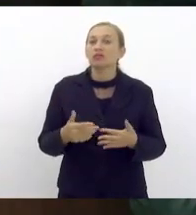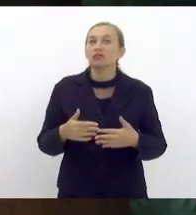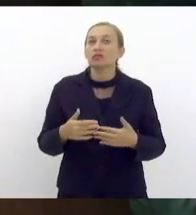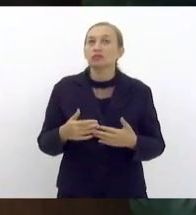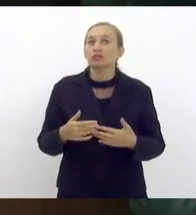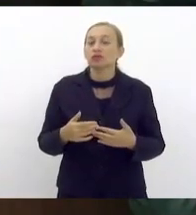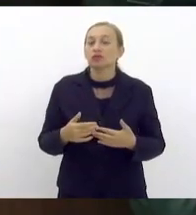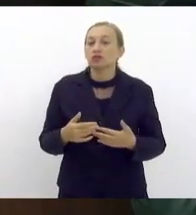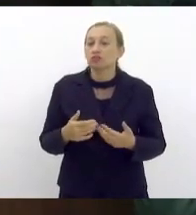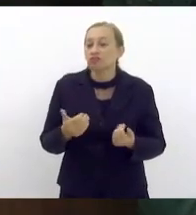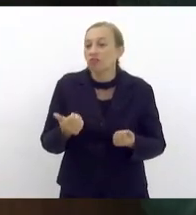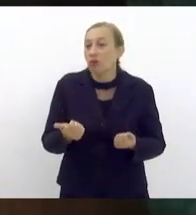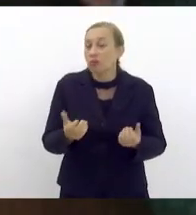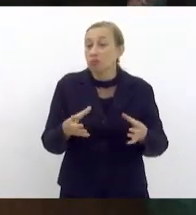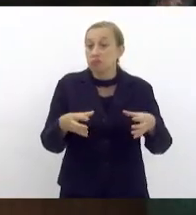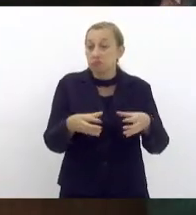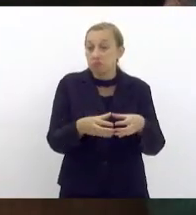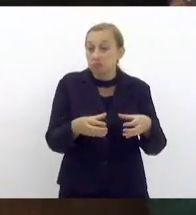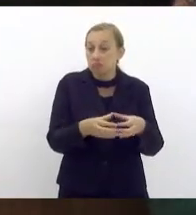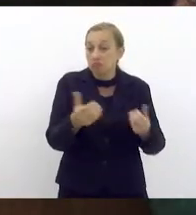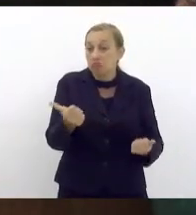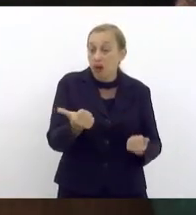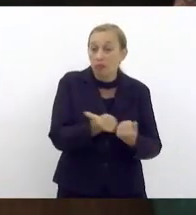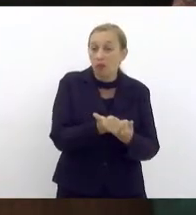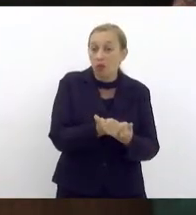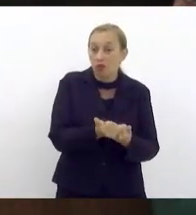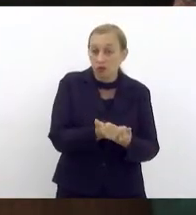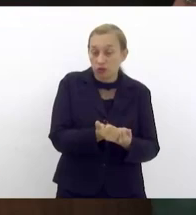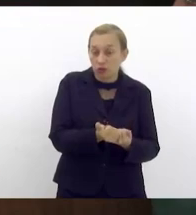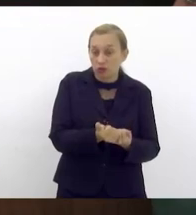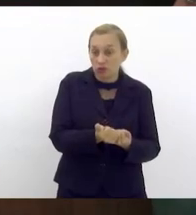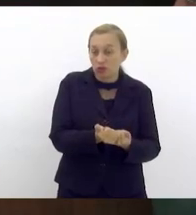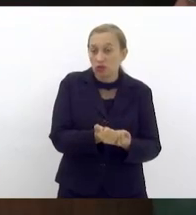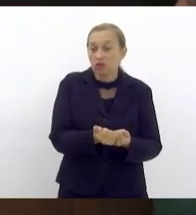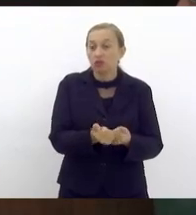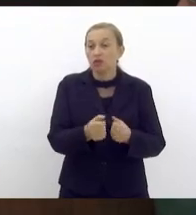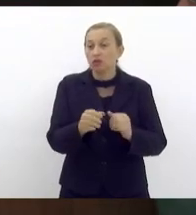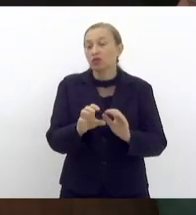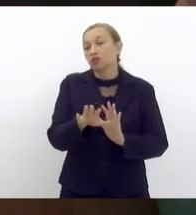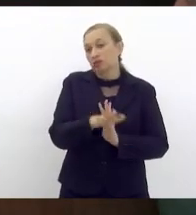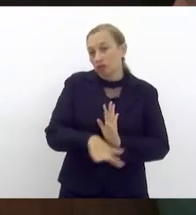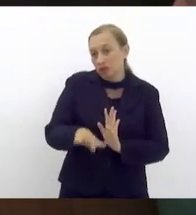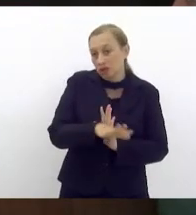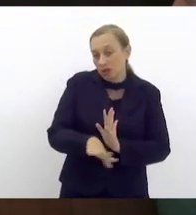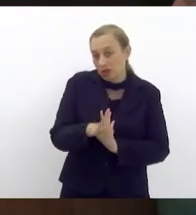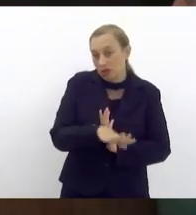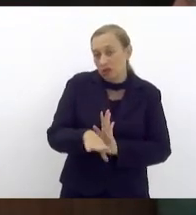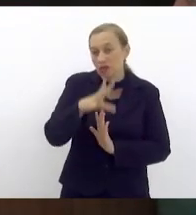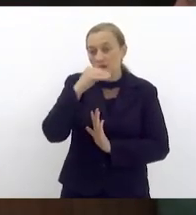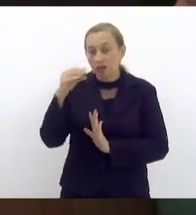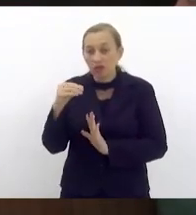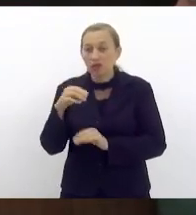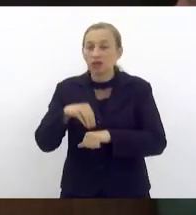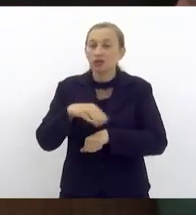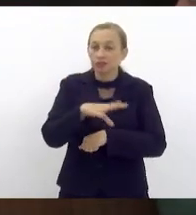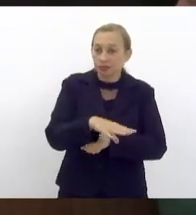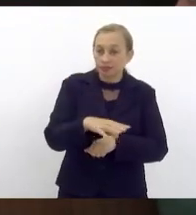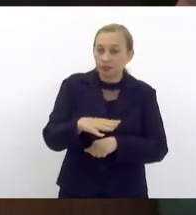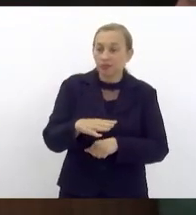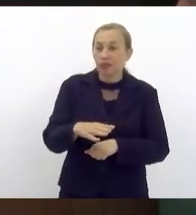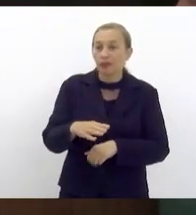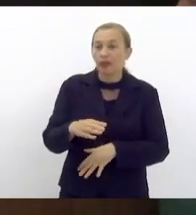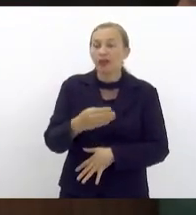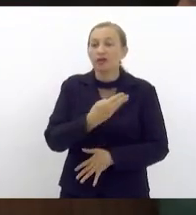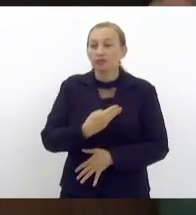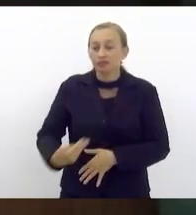não conta com nenhum Polo de atendimento da fia fundação de infância e adolescência e essa indicação vai ser direcionada ao Governador